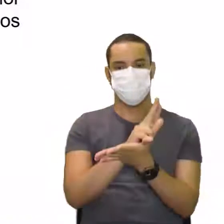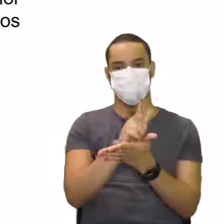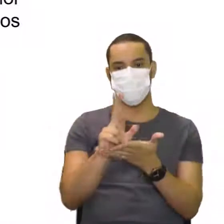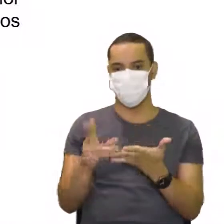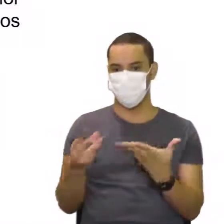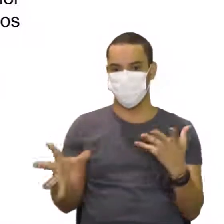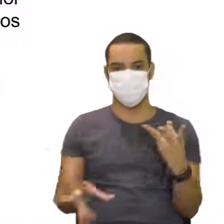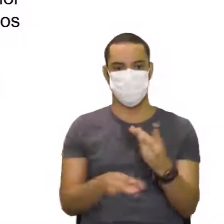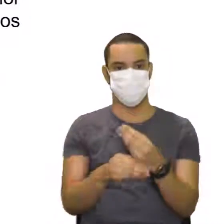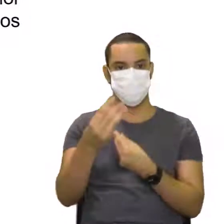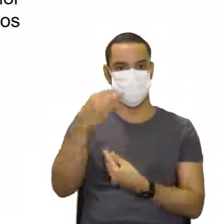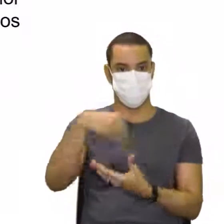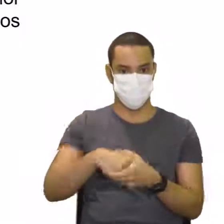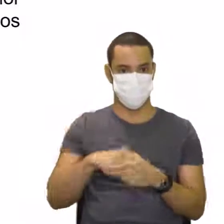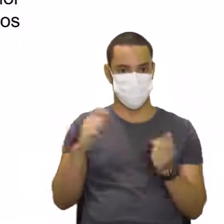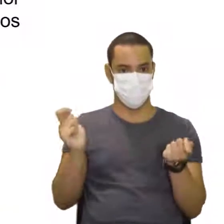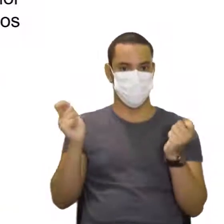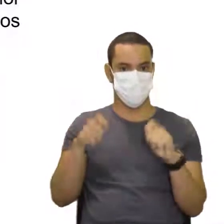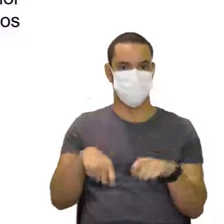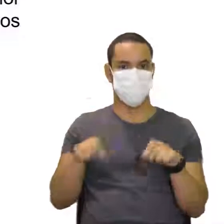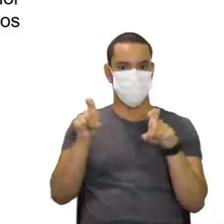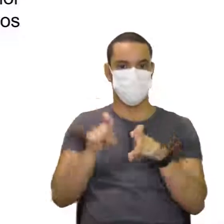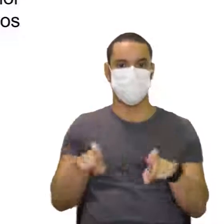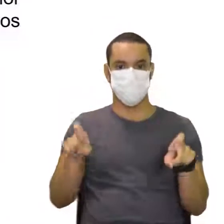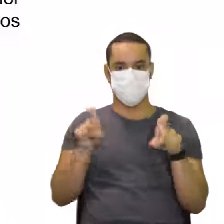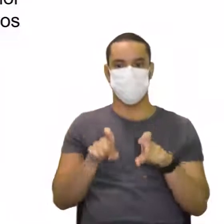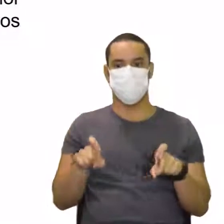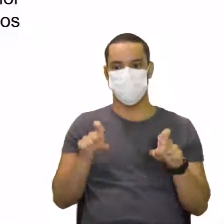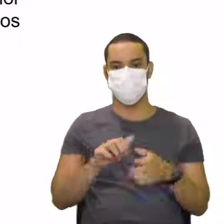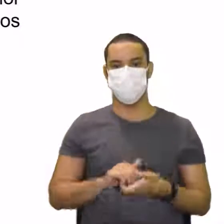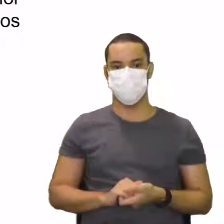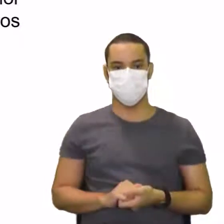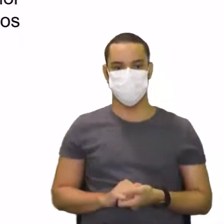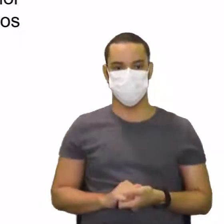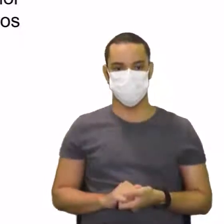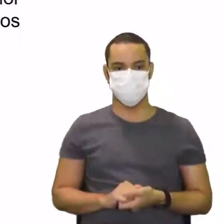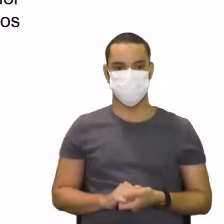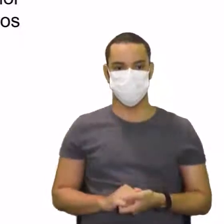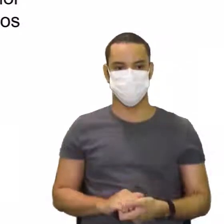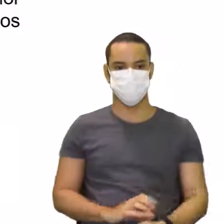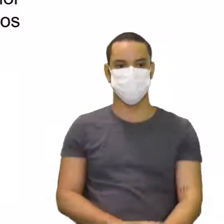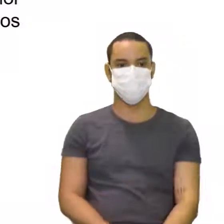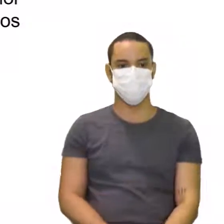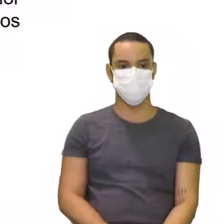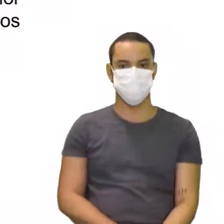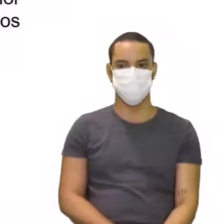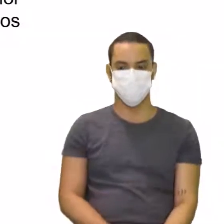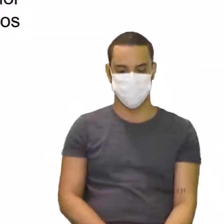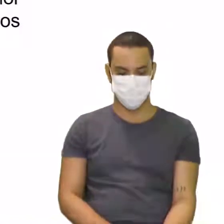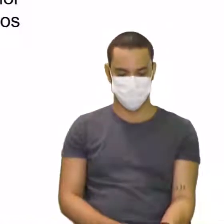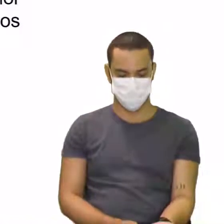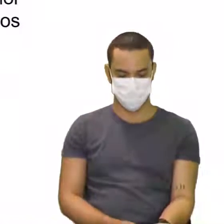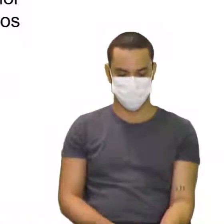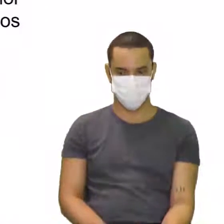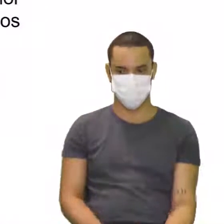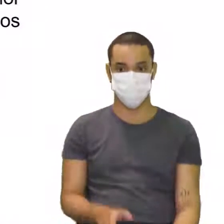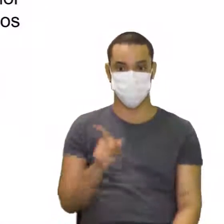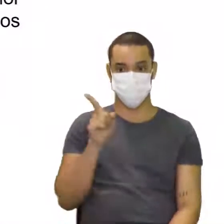circuitos integrados que permitiam a efetiva utilização da transmissão digital, tá? E aqui também, pessoal, a gente